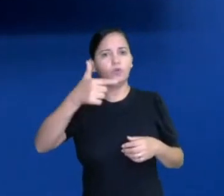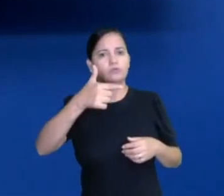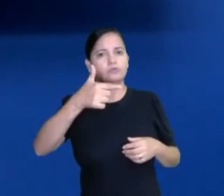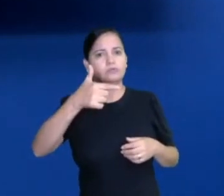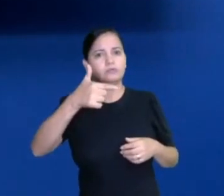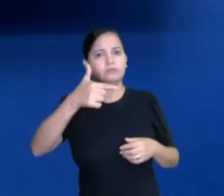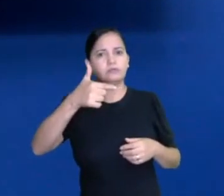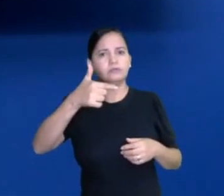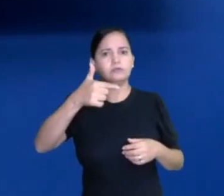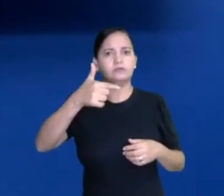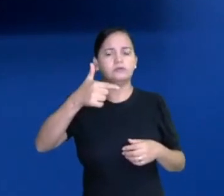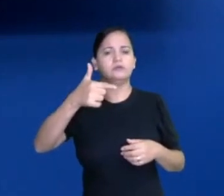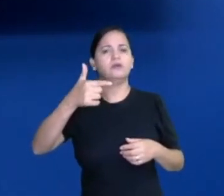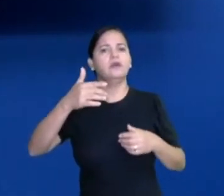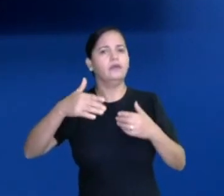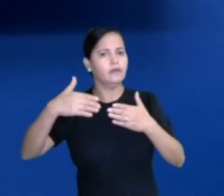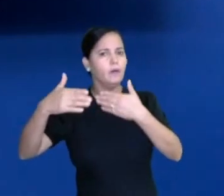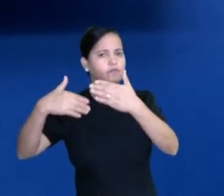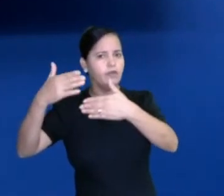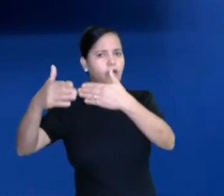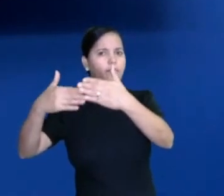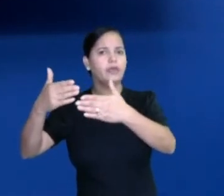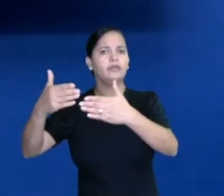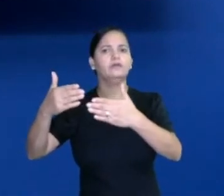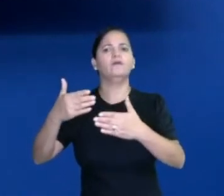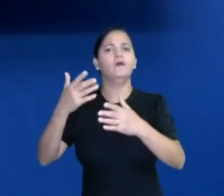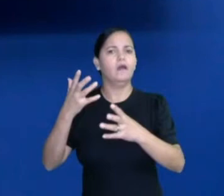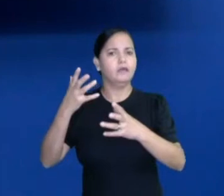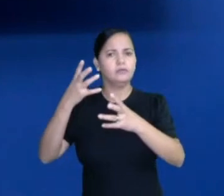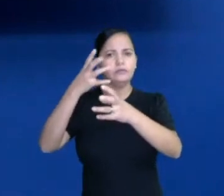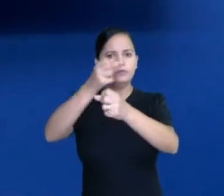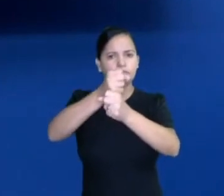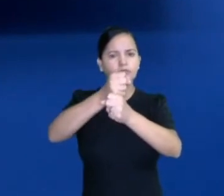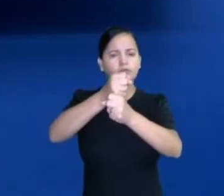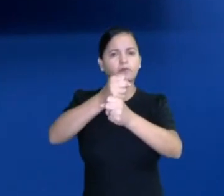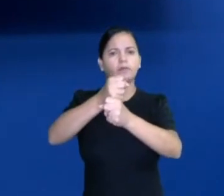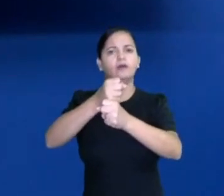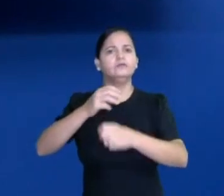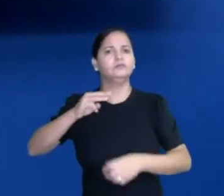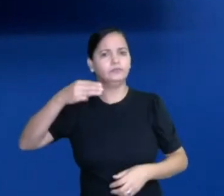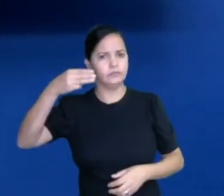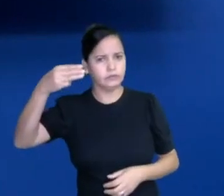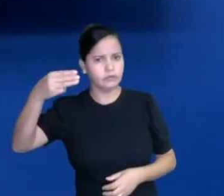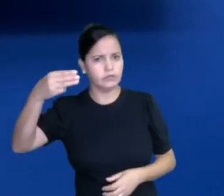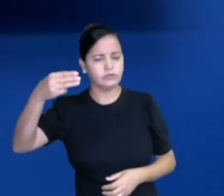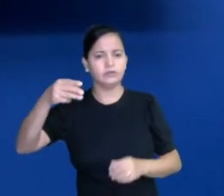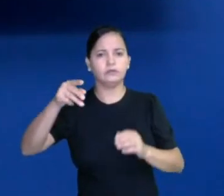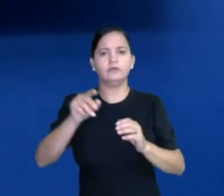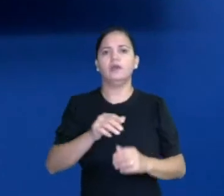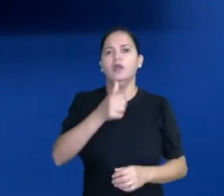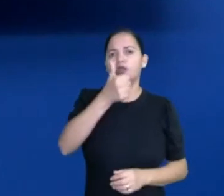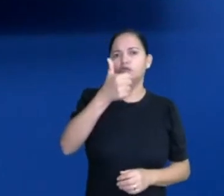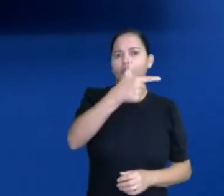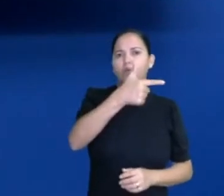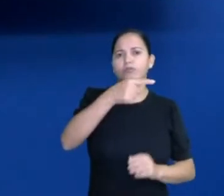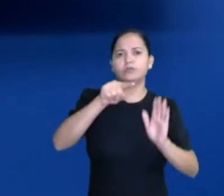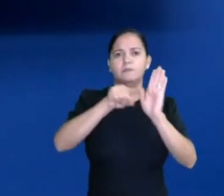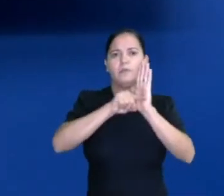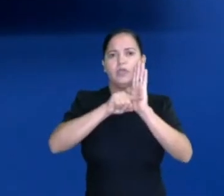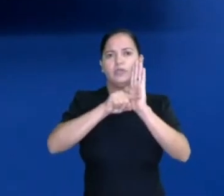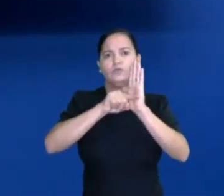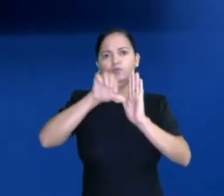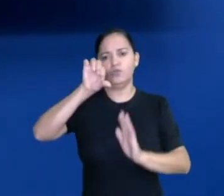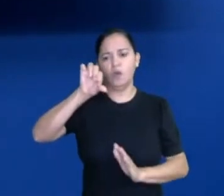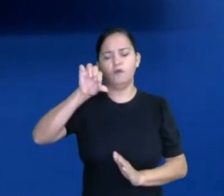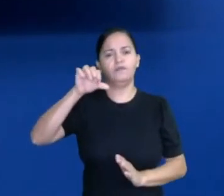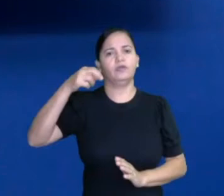12, obviamente, se eu fizer a subtração dos dois, vai me dar um múltiplo de 3, que é o próprio 3. 12 menos 9, 3.